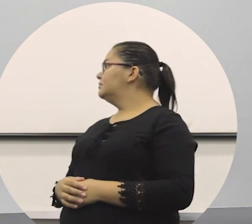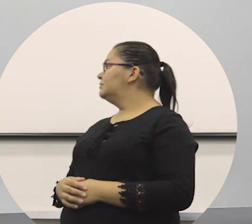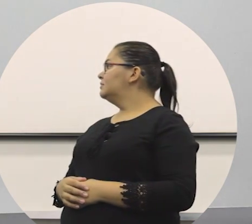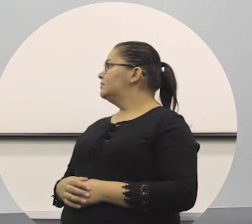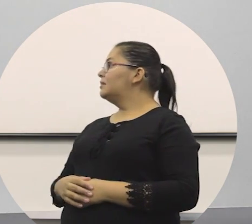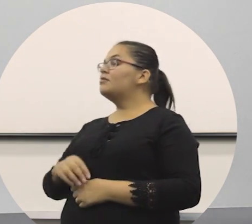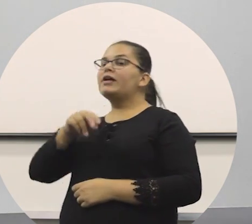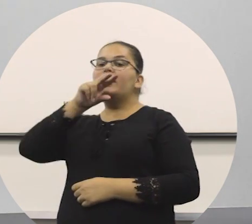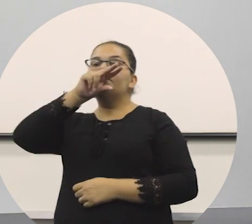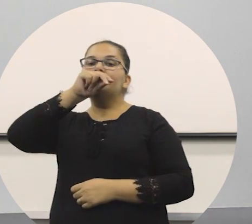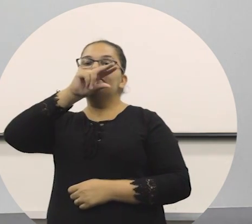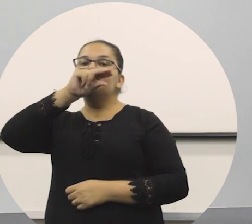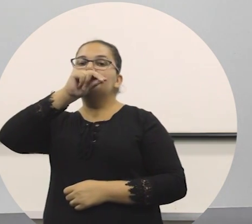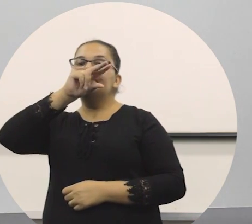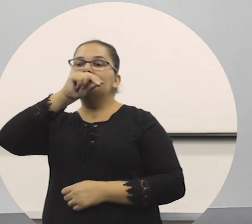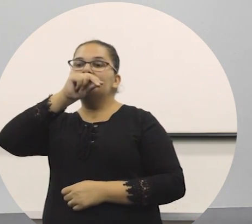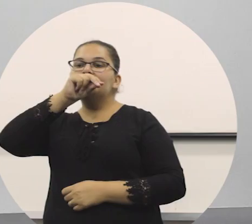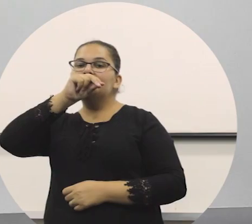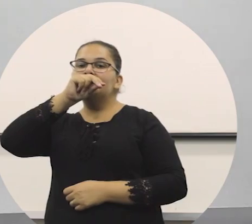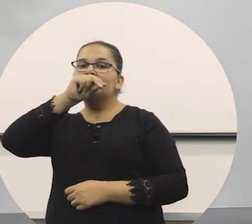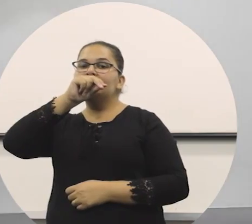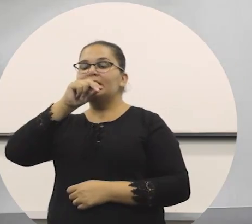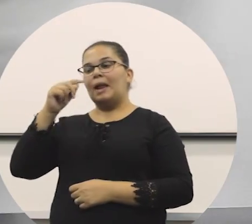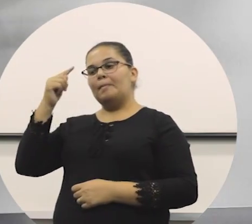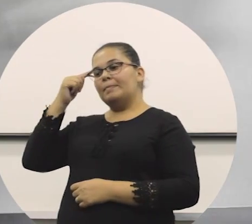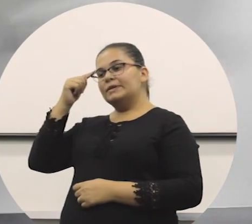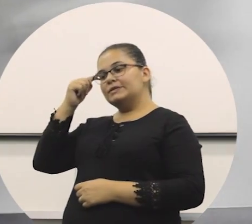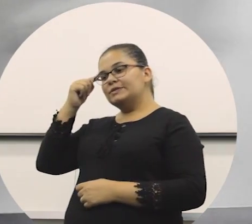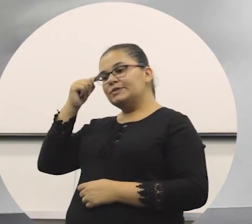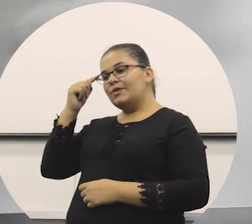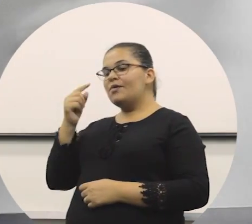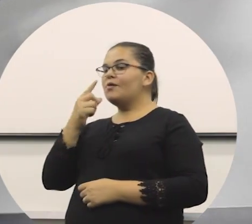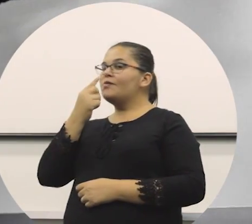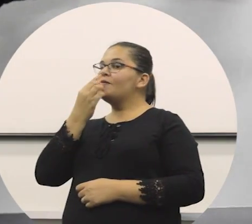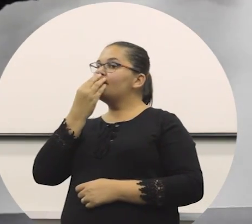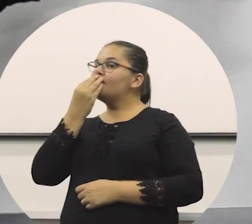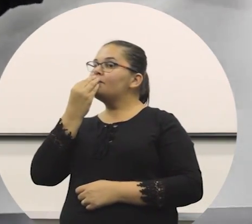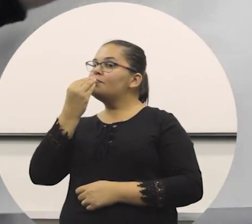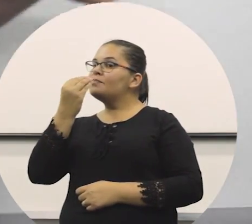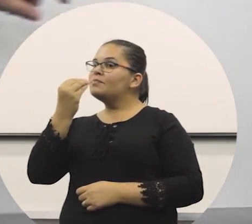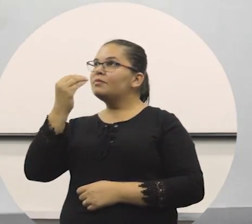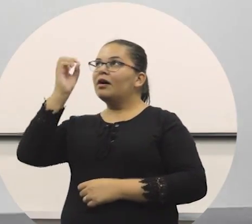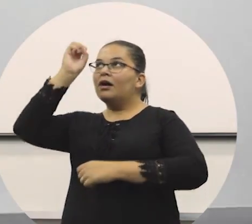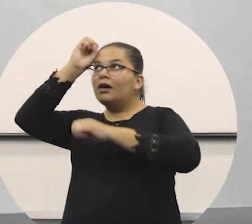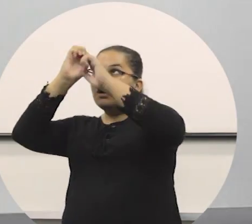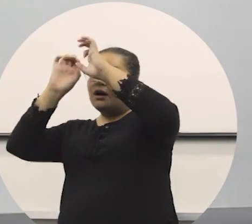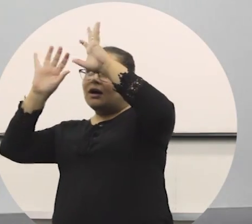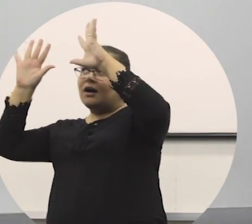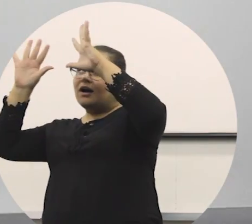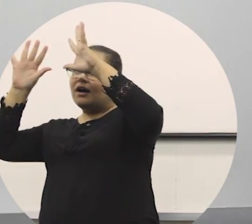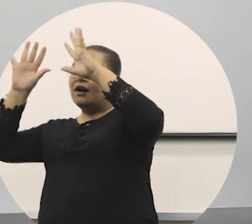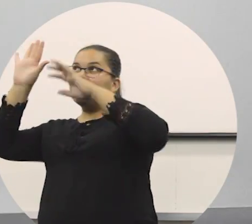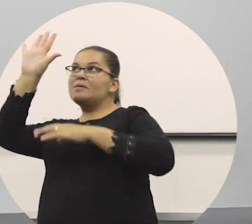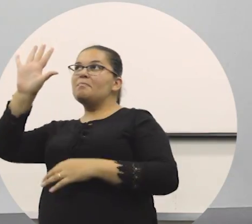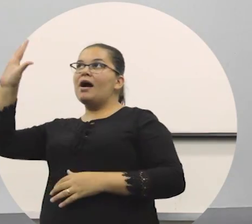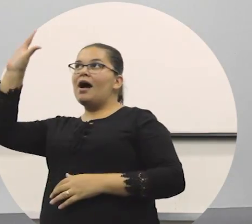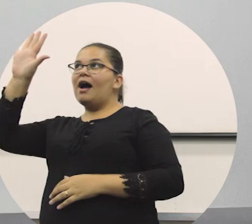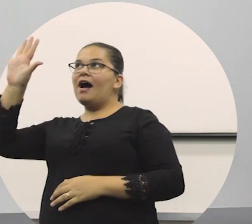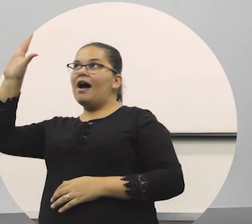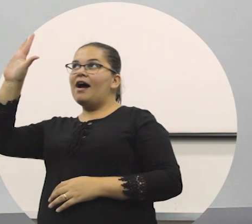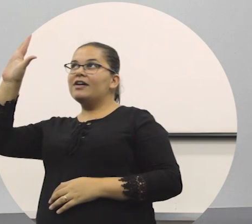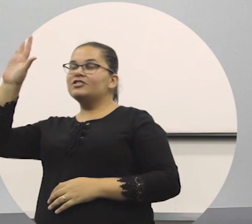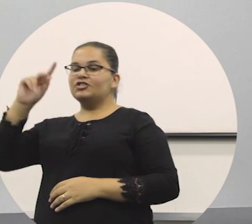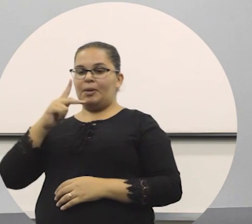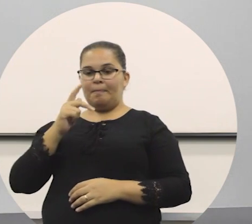O bico, né? Olha só, o processador fonológico dela ativa isso daqui.